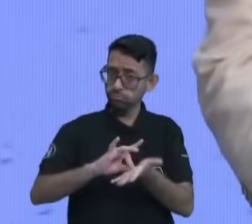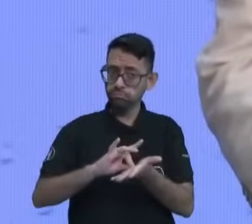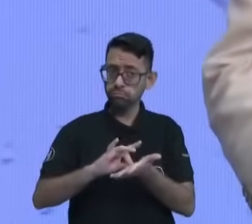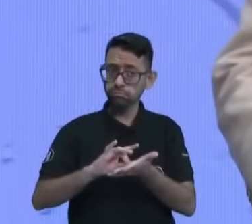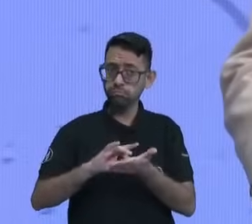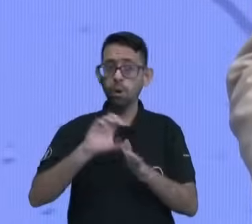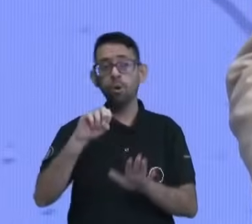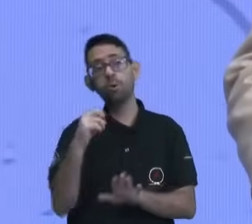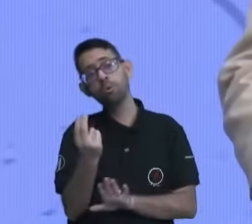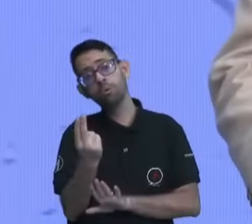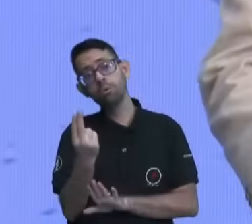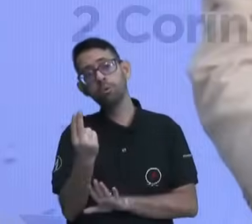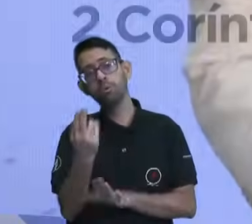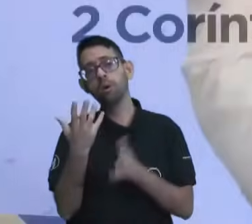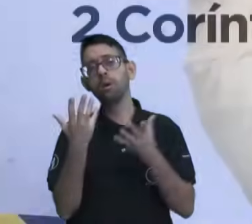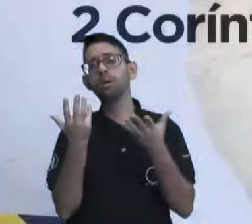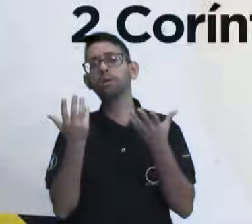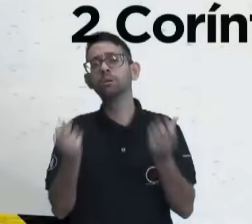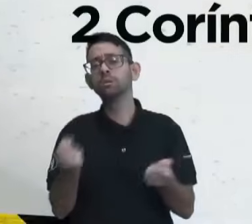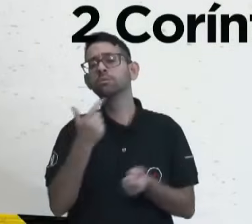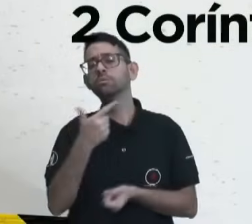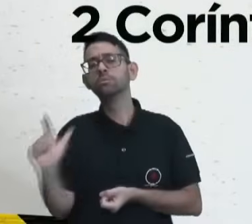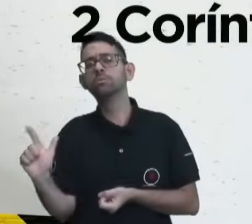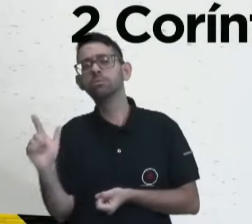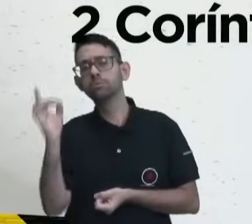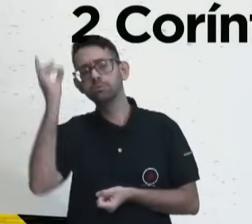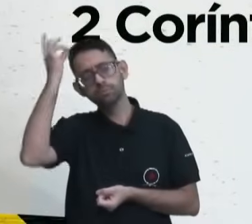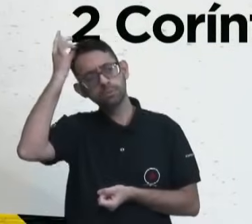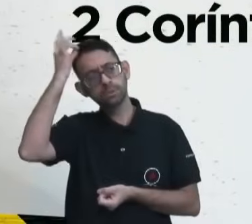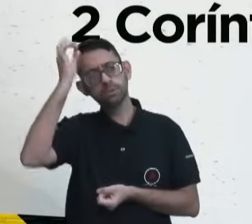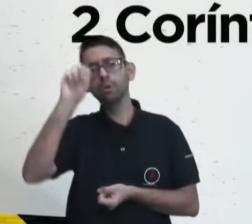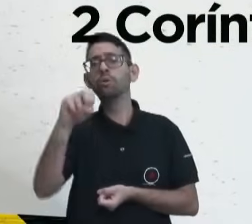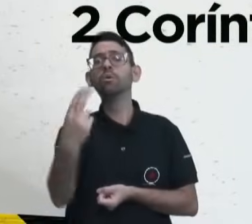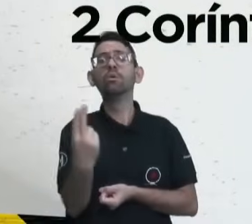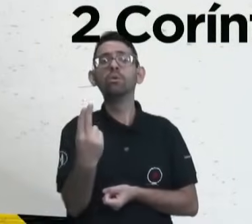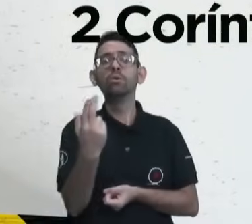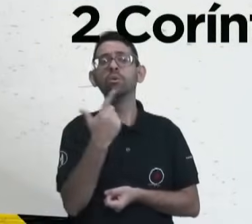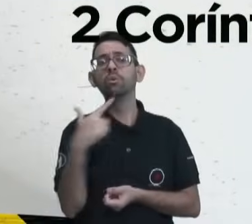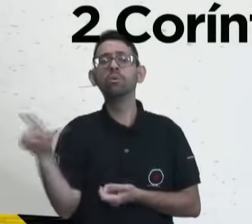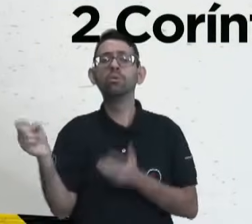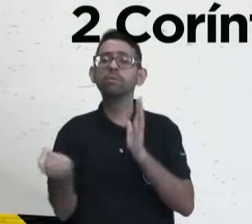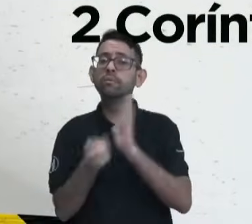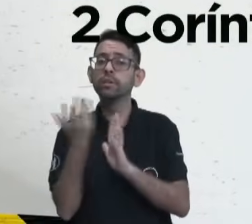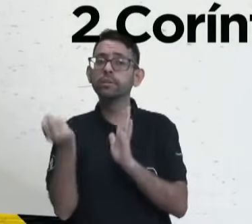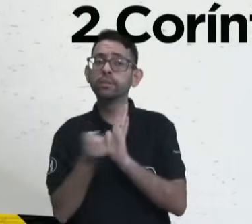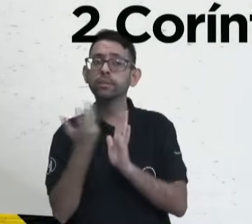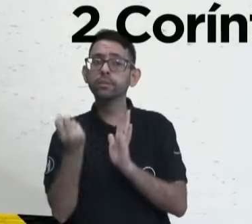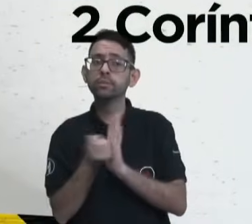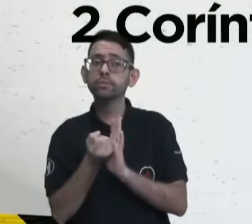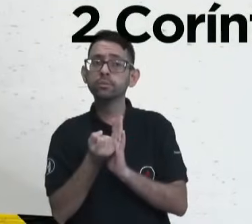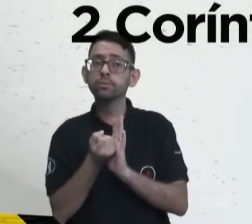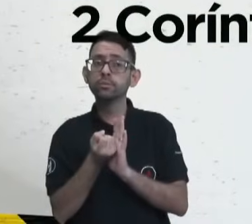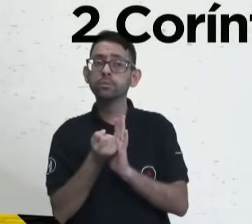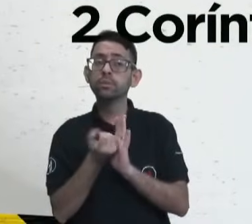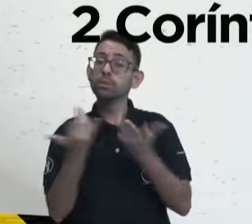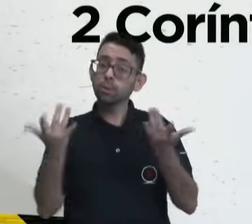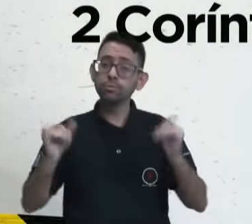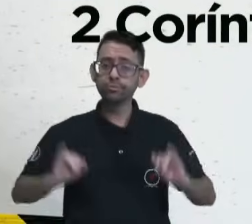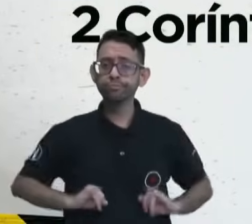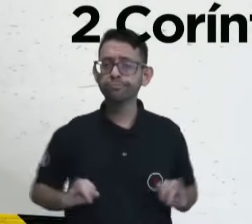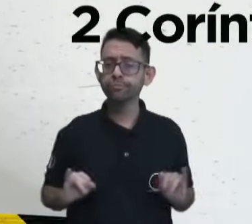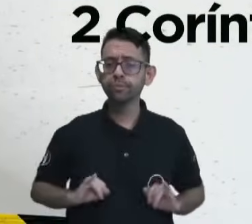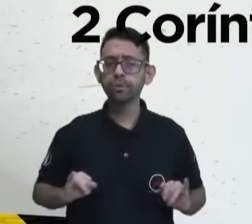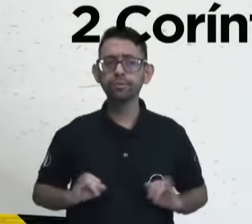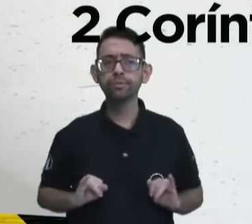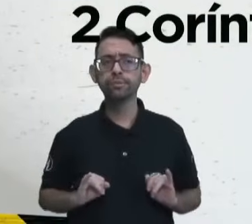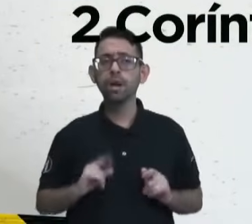espírito que não recebestes ou outro evangelho que não abraçar rão o sofrereis mas